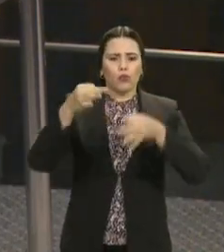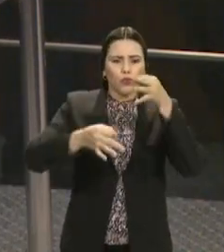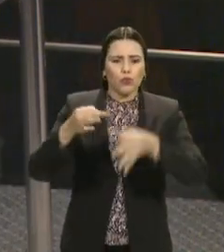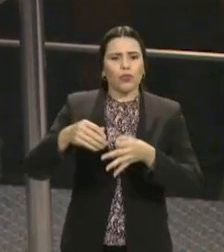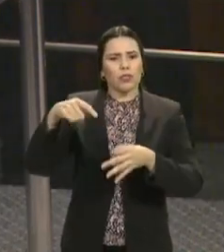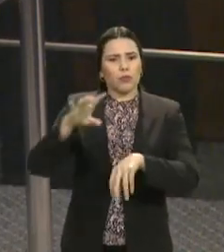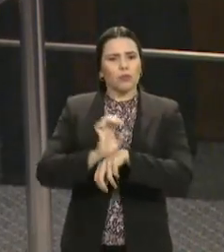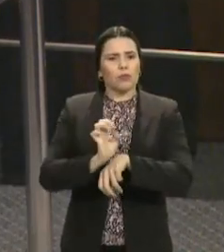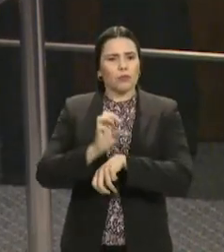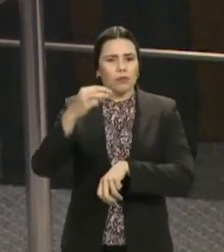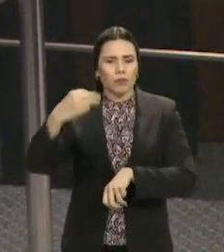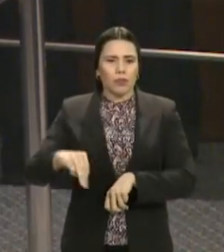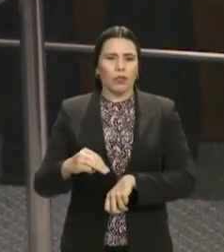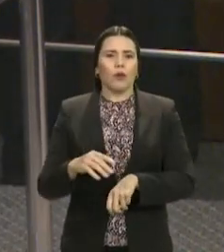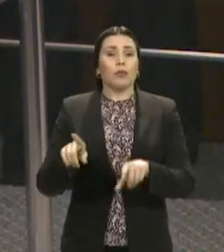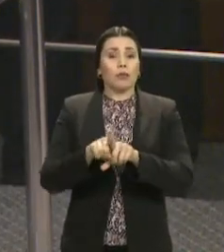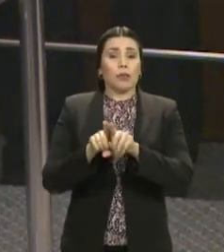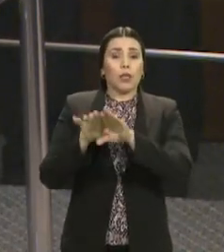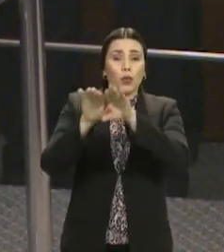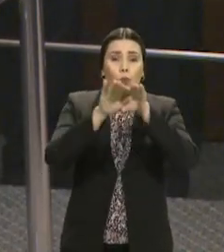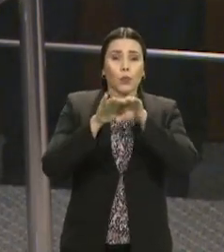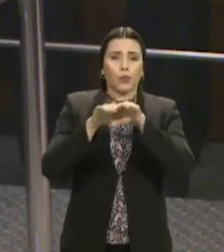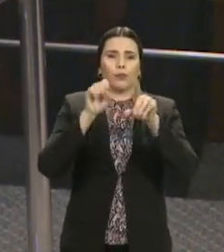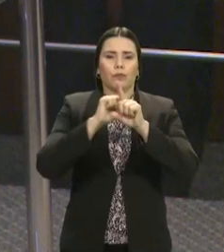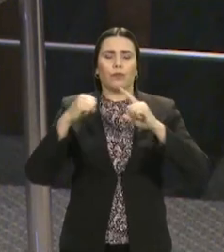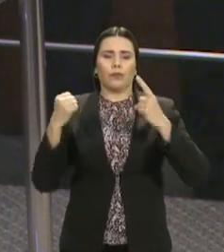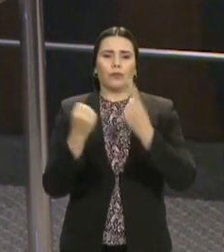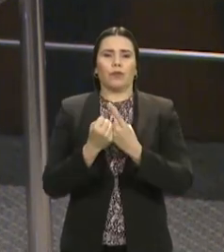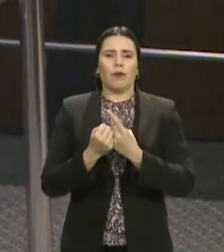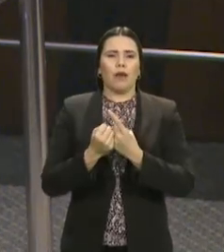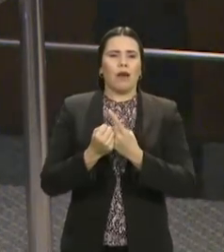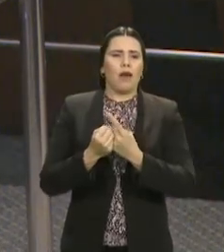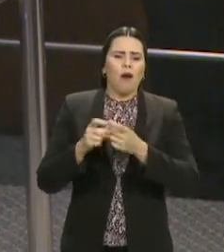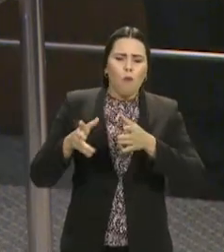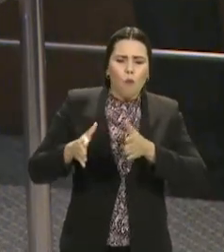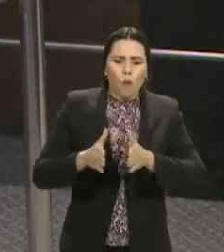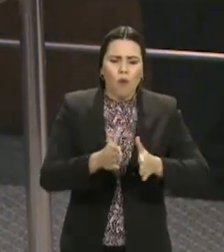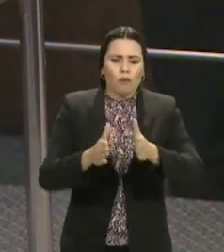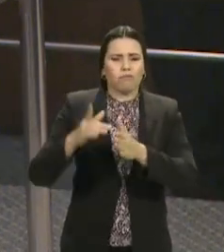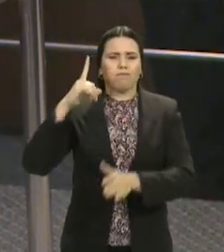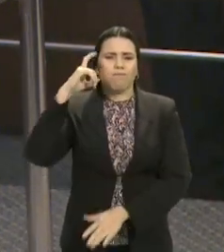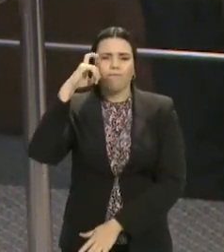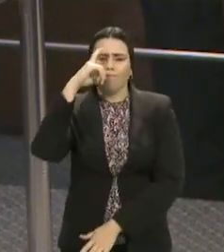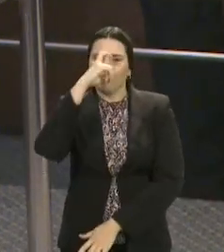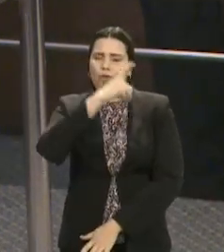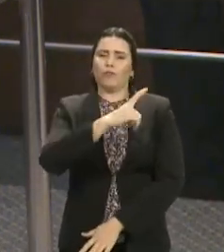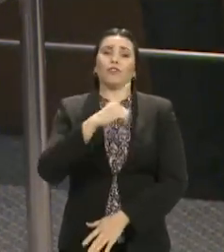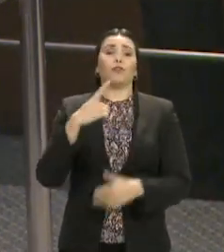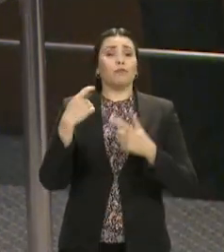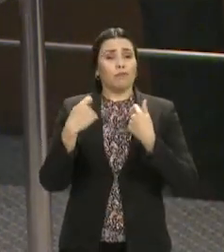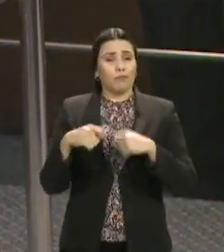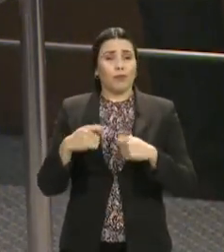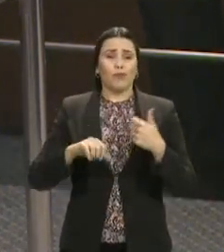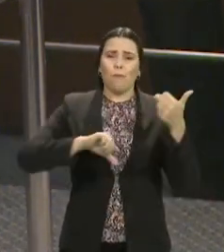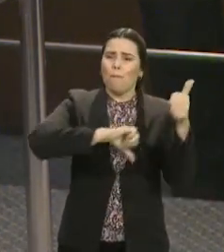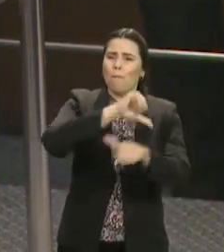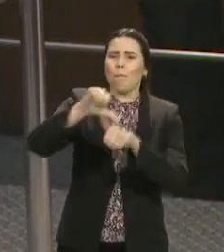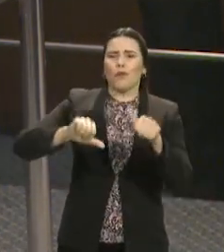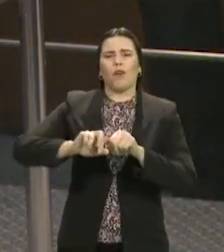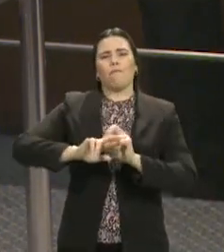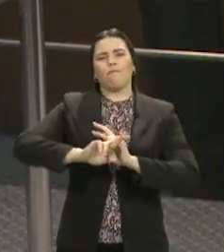todos. Não foi fácil. Quando assumimos o governo, tivemos que fazer grandes mudanças, grandes